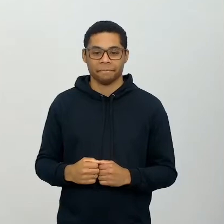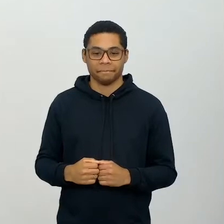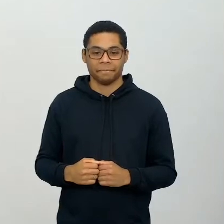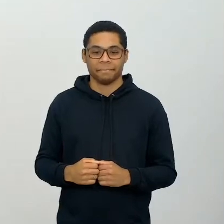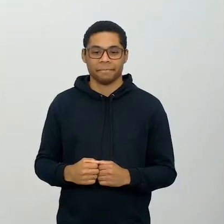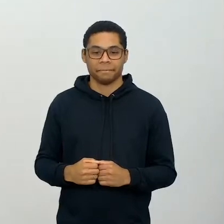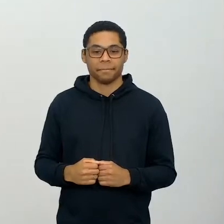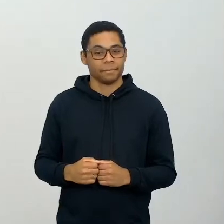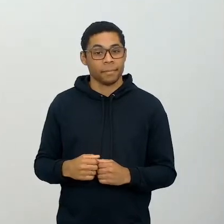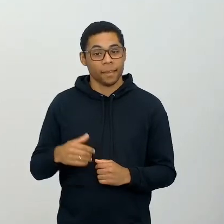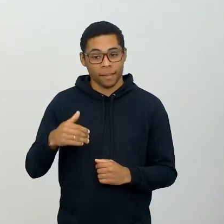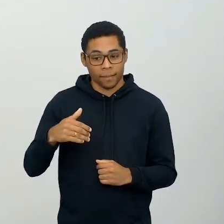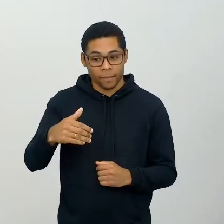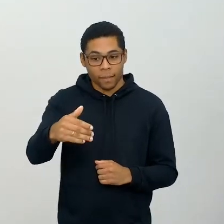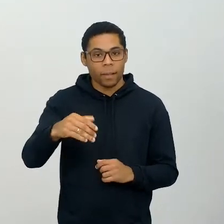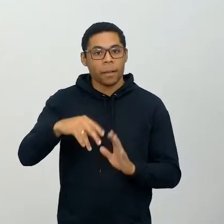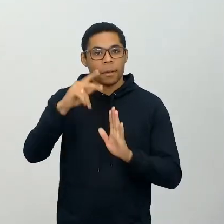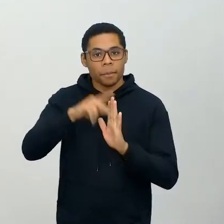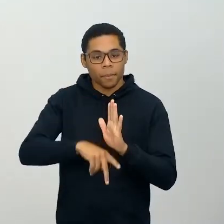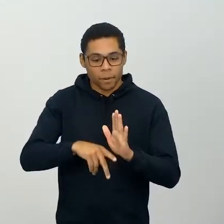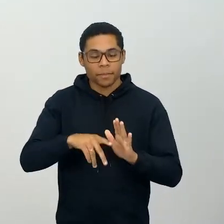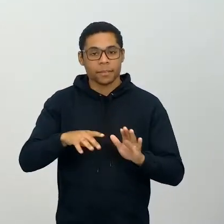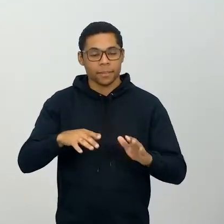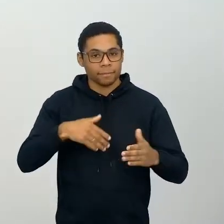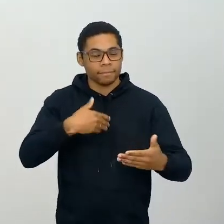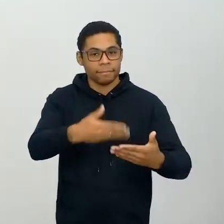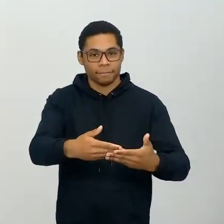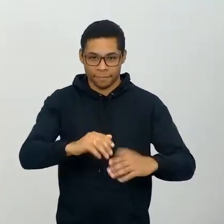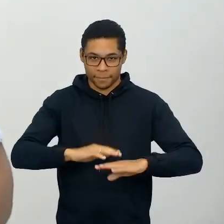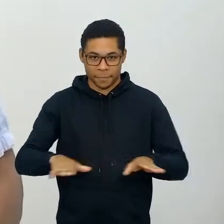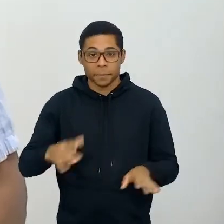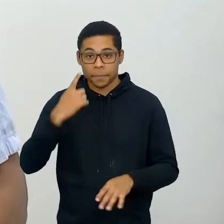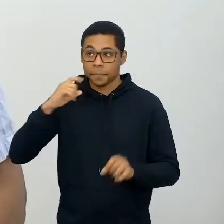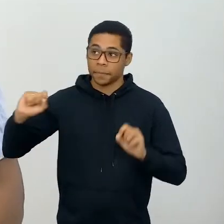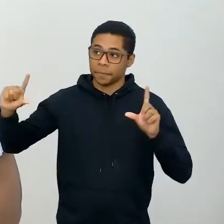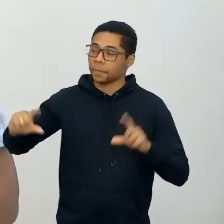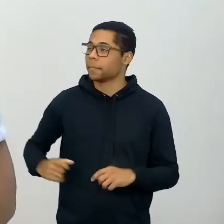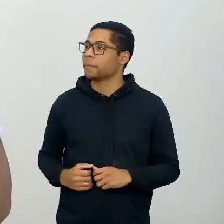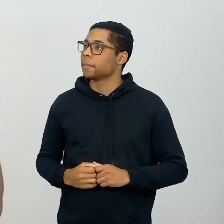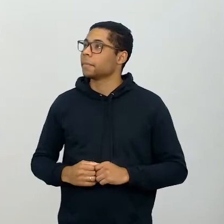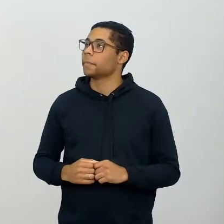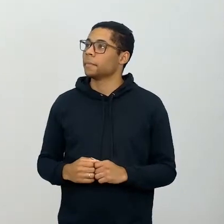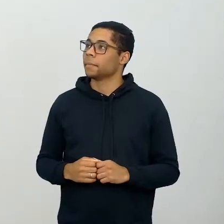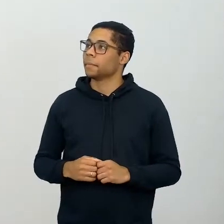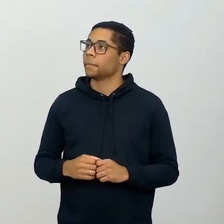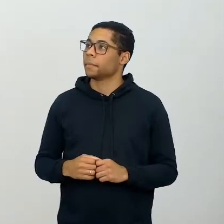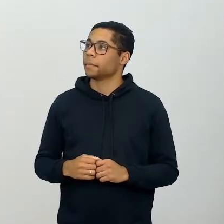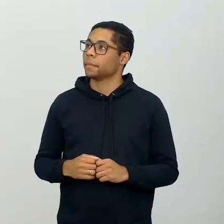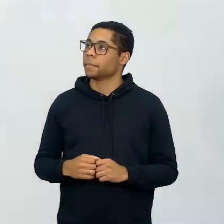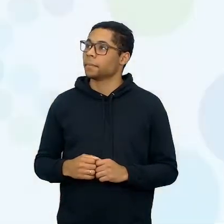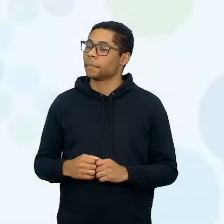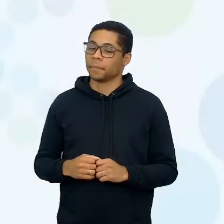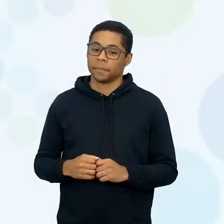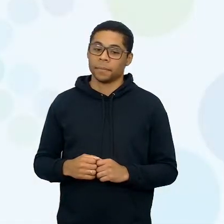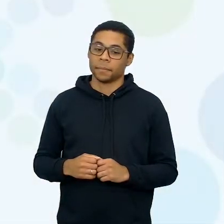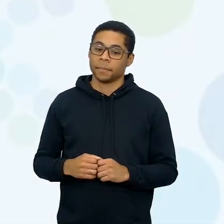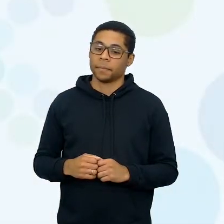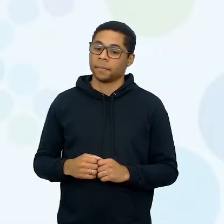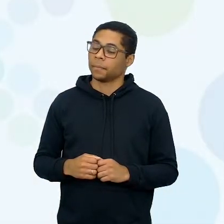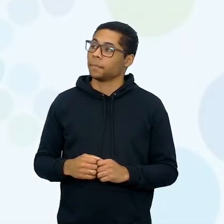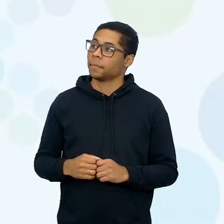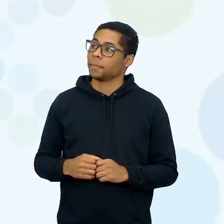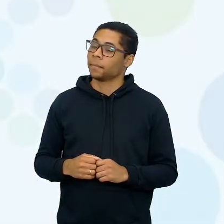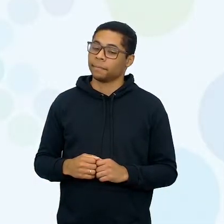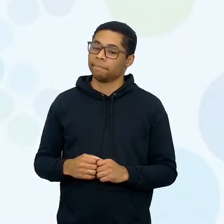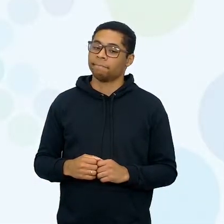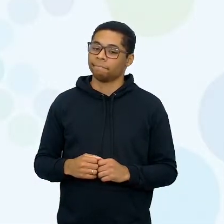aí, finalização do projeto. Vamos lá? Coloca o slide na tela, por favor, olha só. A gente tem aí hoje a continuidade